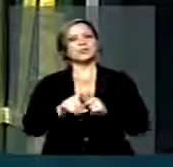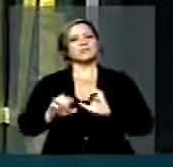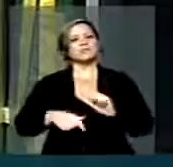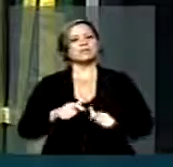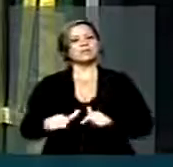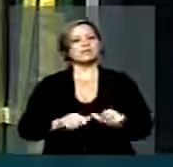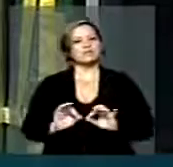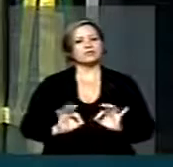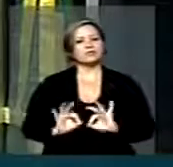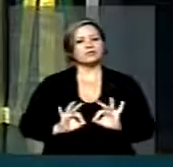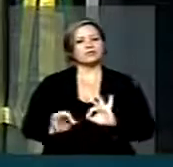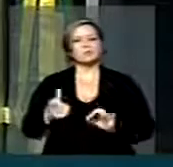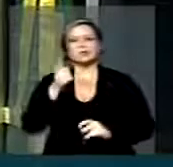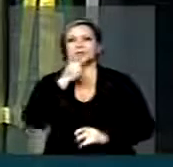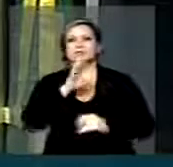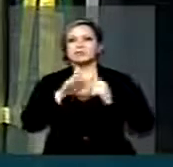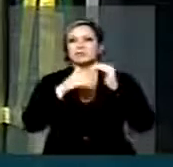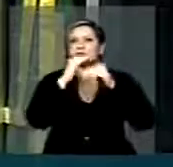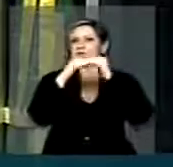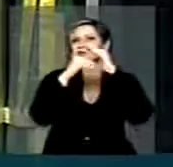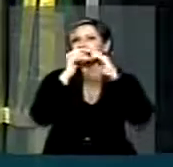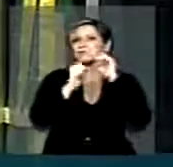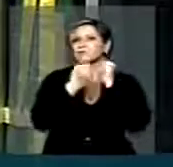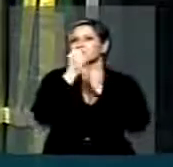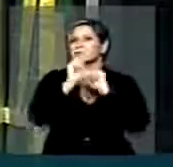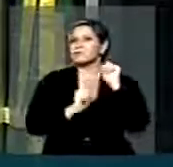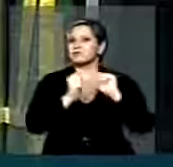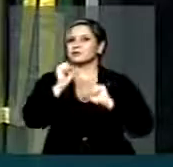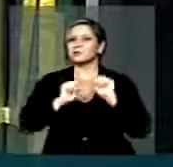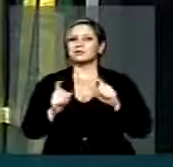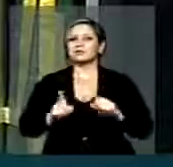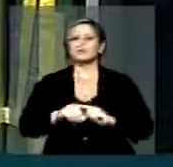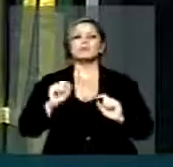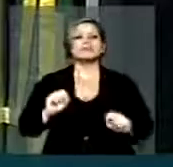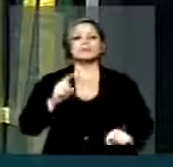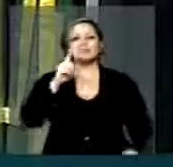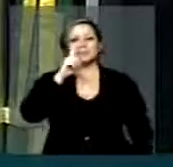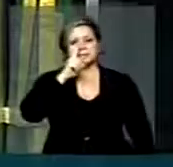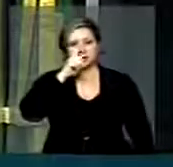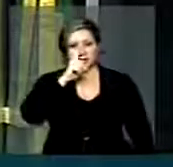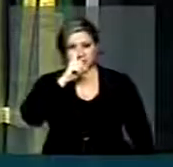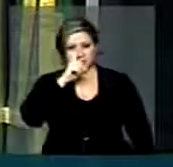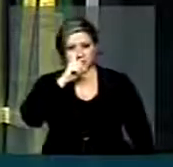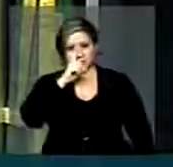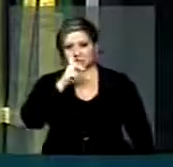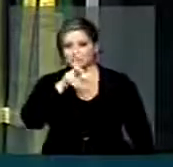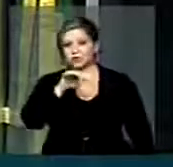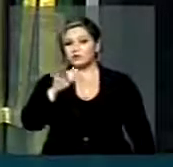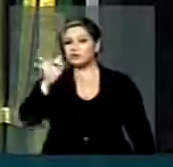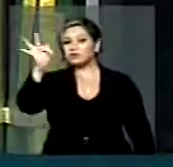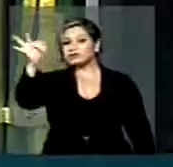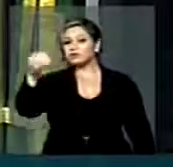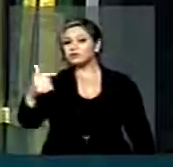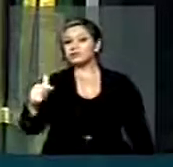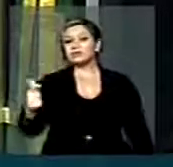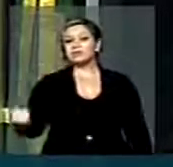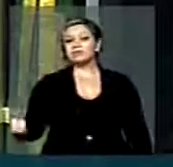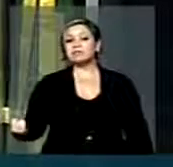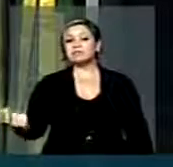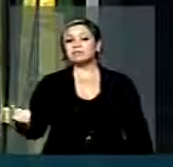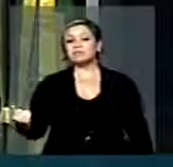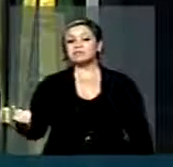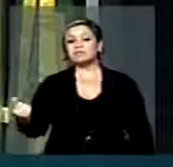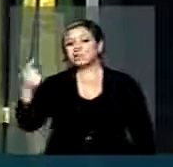fizemos a urbanização do Brasil e construímos as nossas indústrias. O grande perigo é que não haverá empreendedores no futuro. O